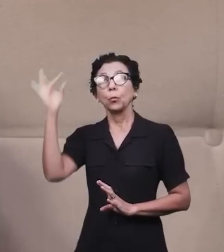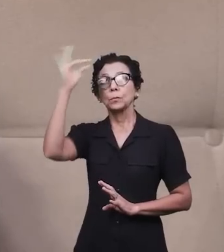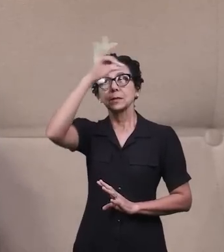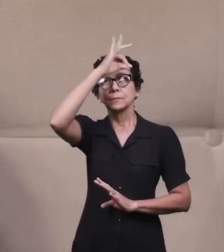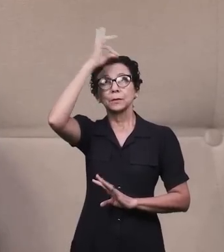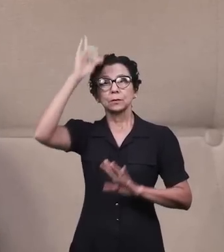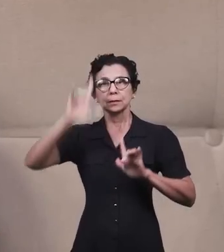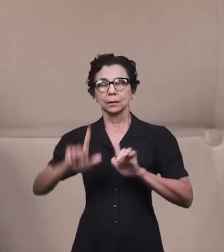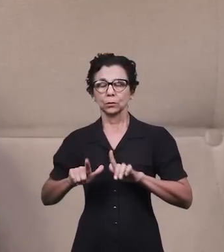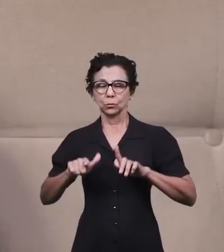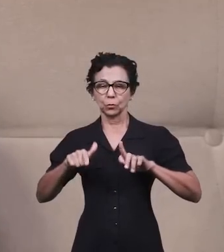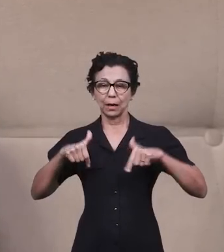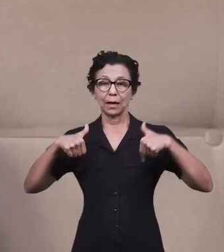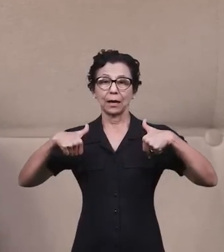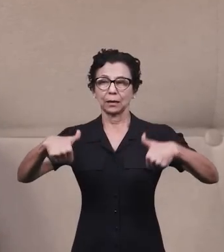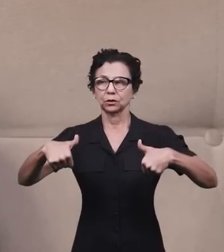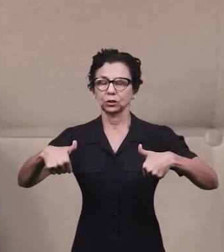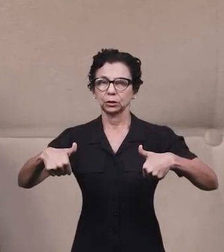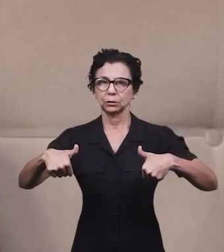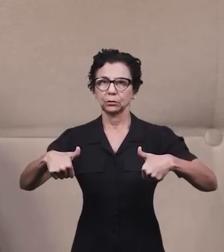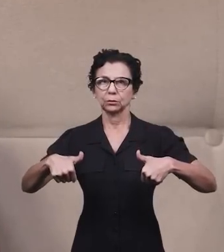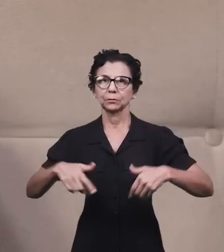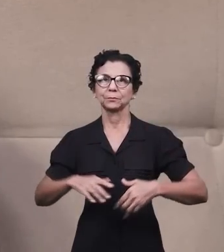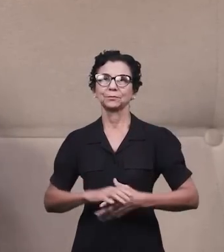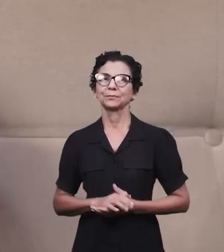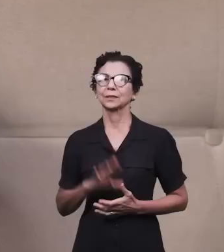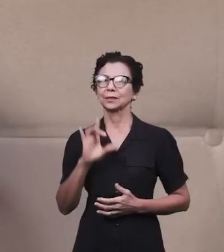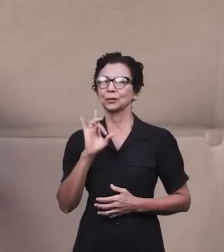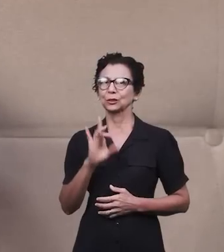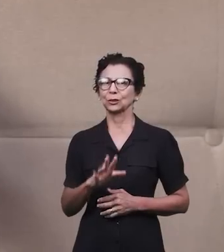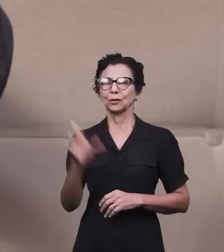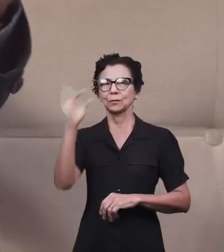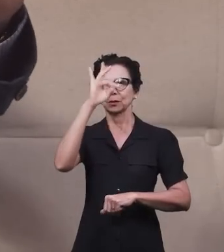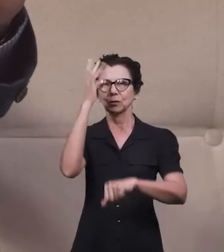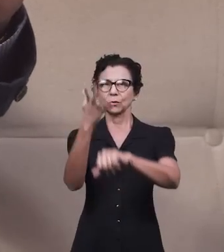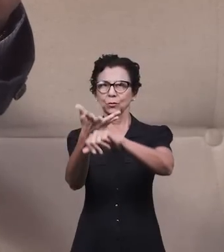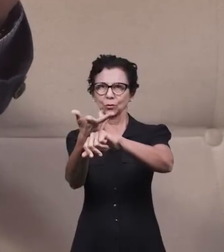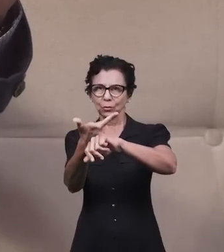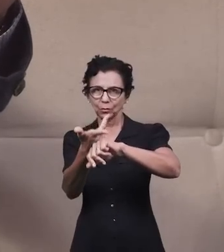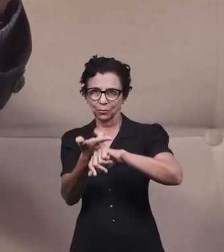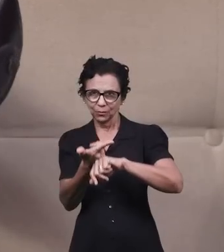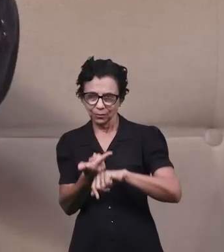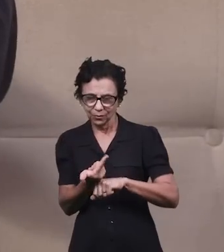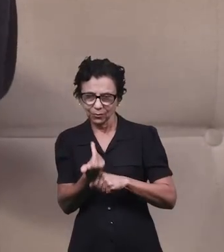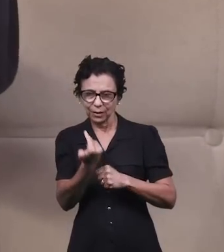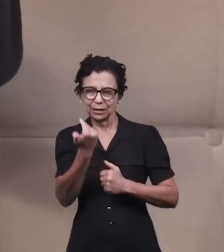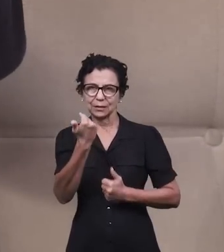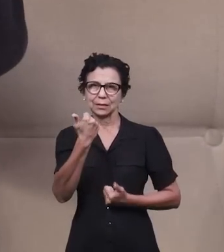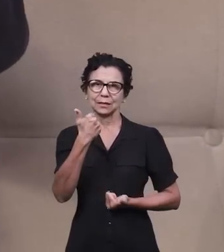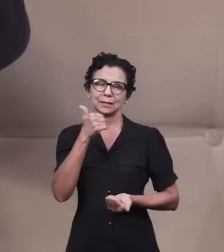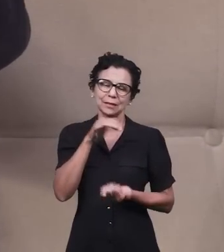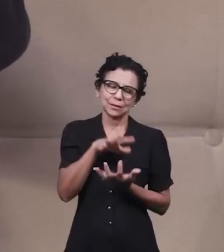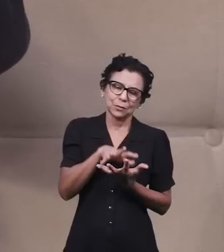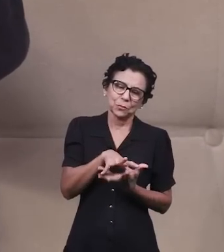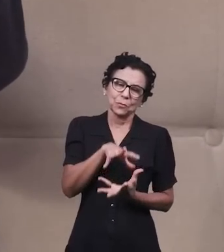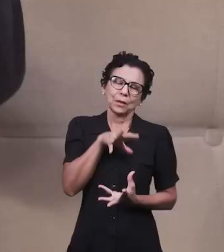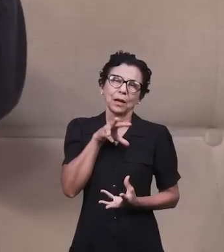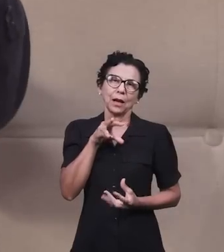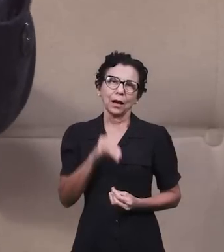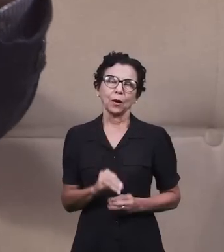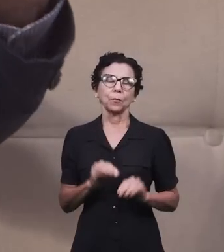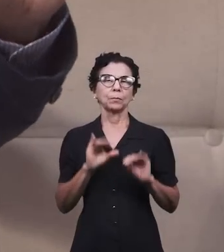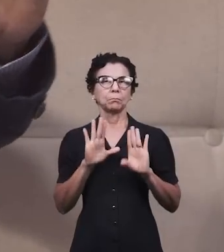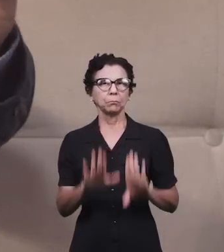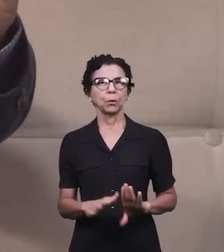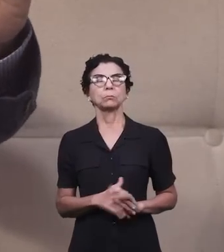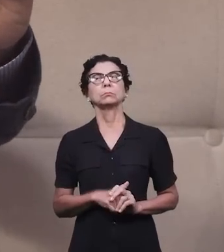Santo é um único recurso, como você falou, para penetrar na alma. Uma coisa é